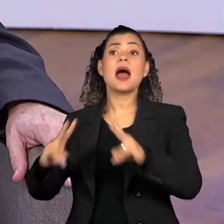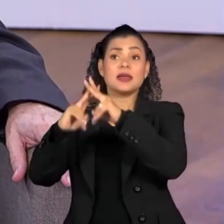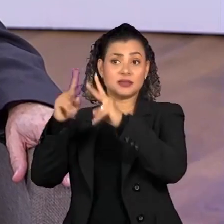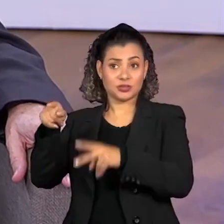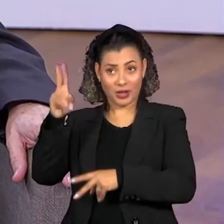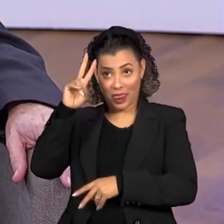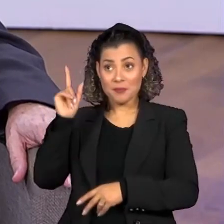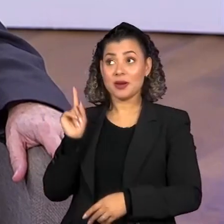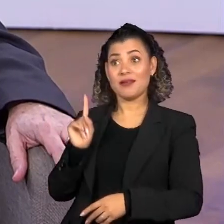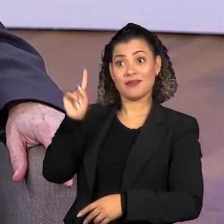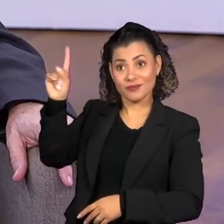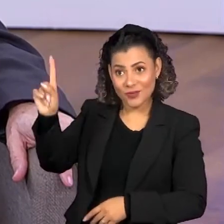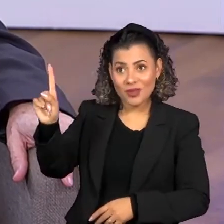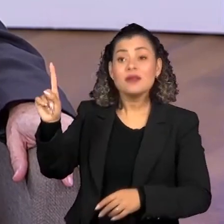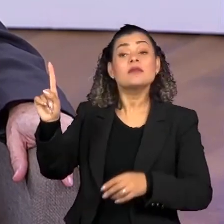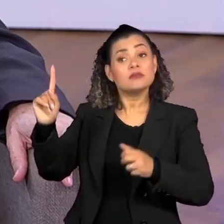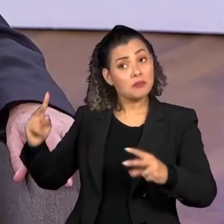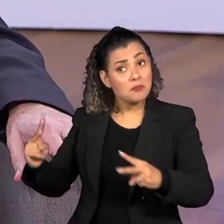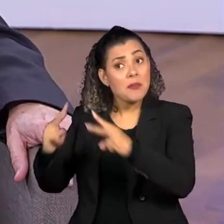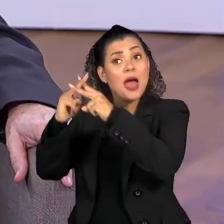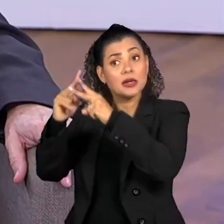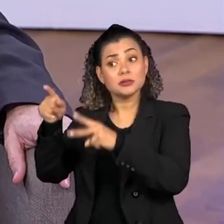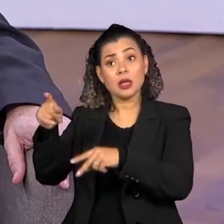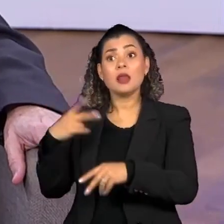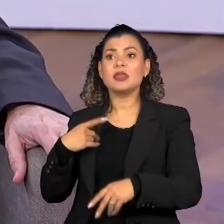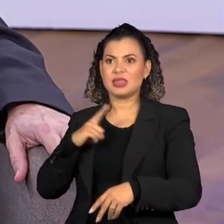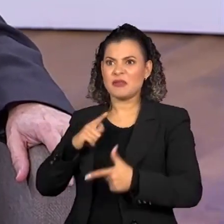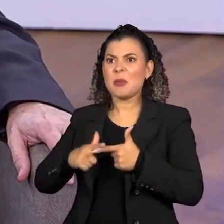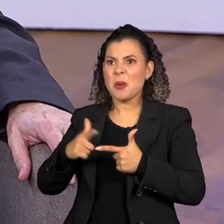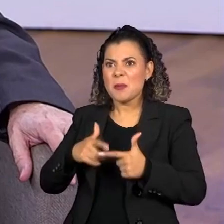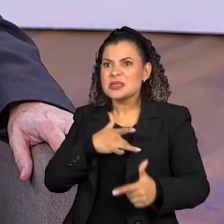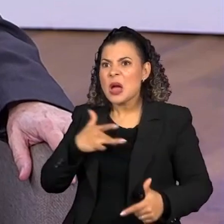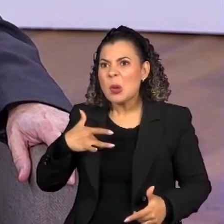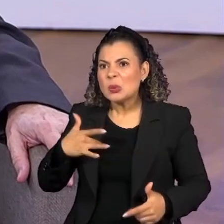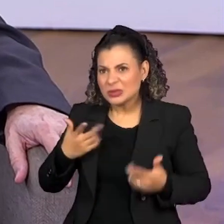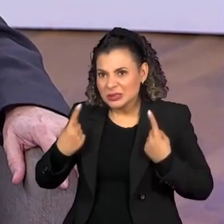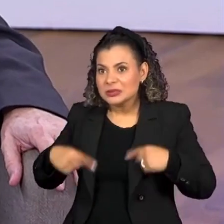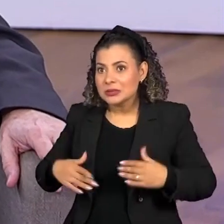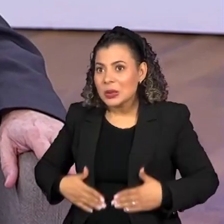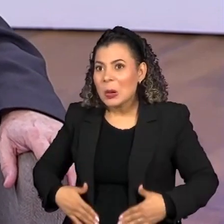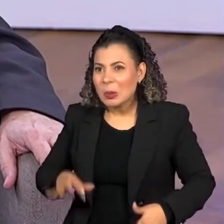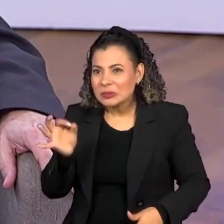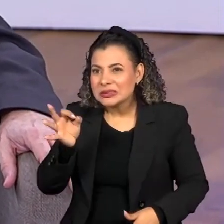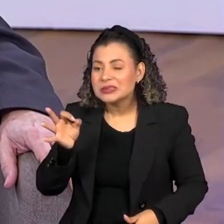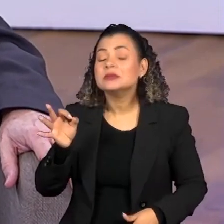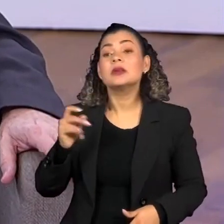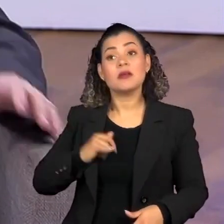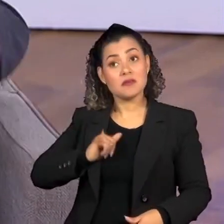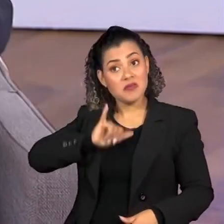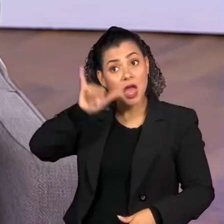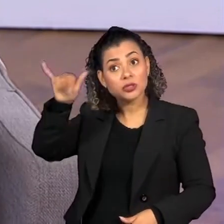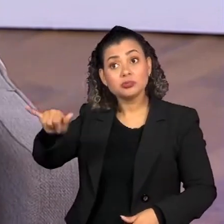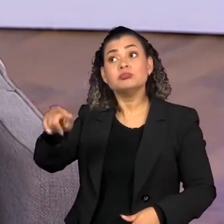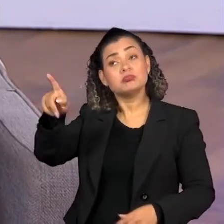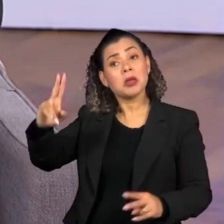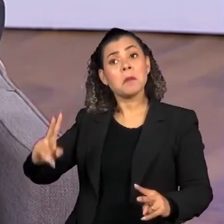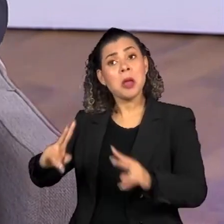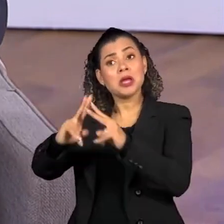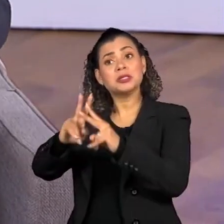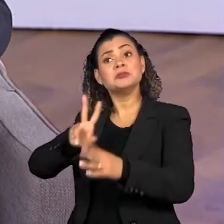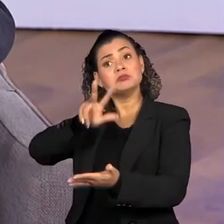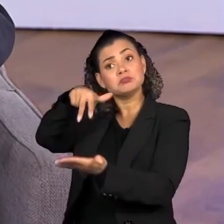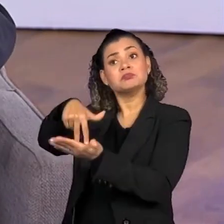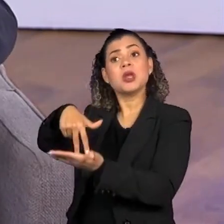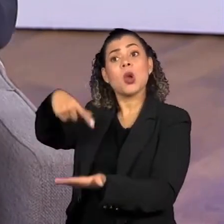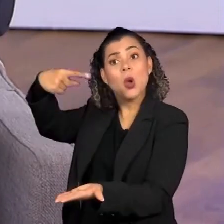ele foi fez questão de ir mesmo tendo tido um problema de saúde etc na sua viagem ao exterior mas fez questão de